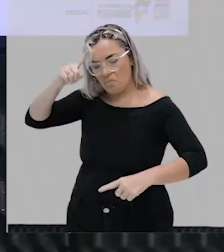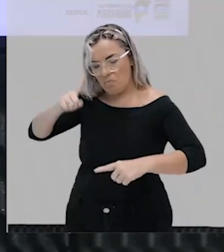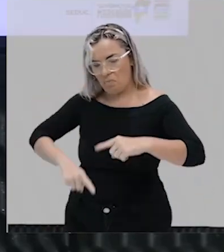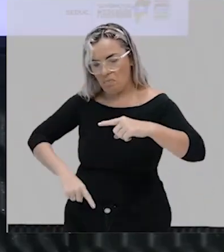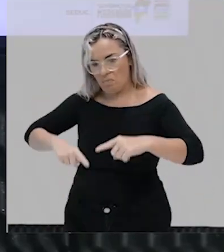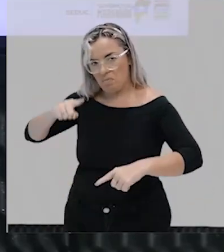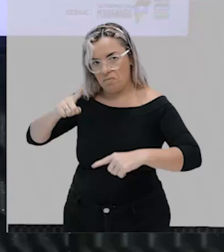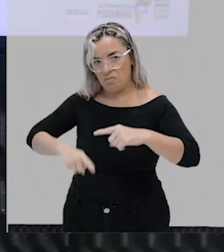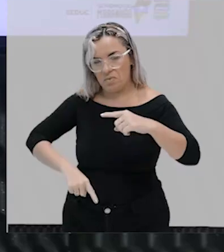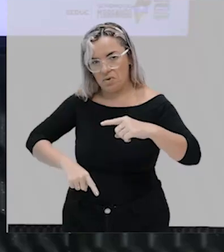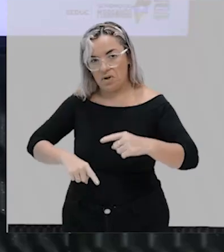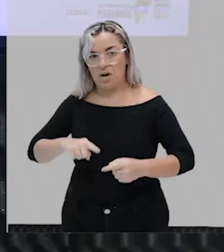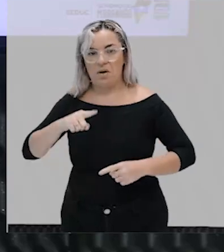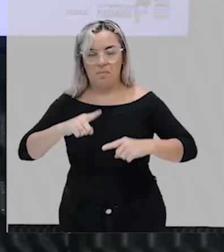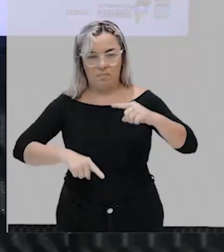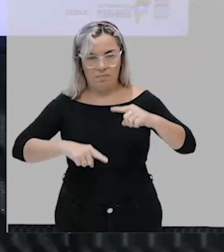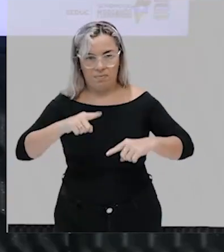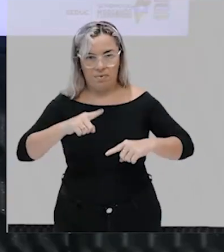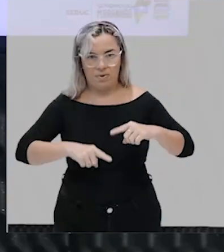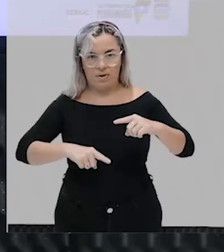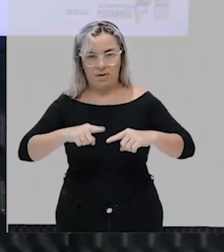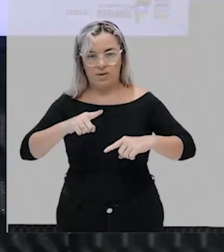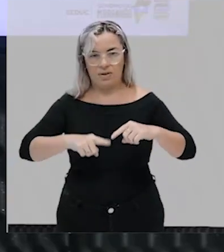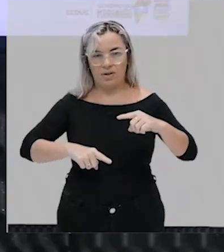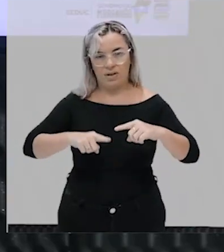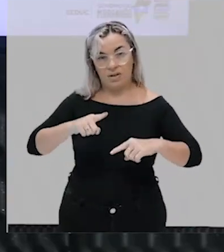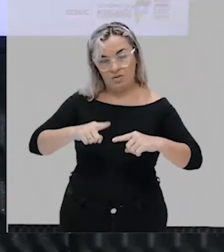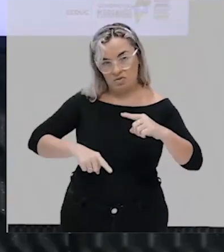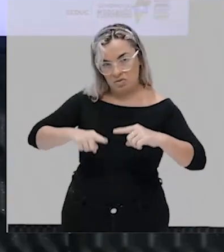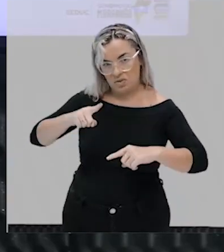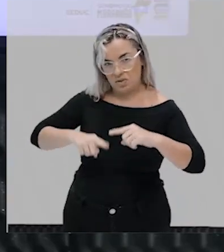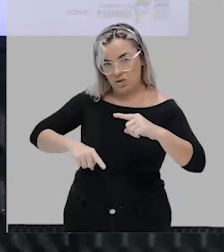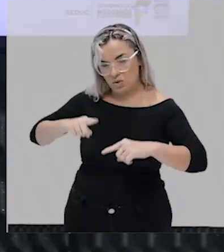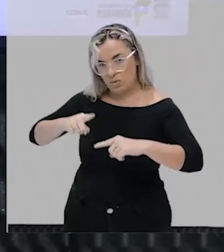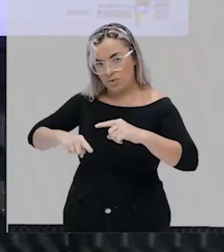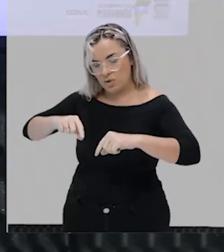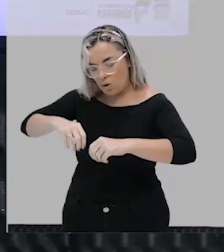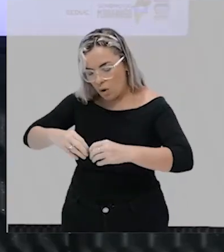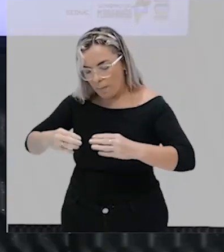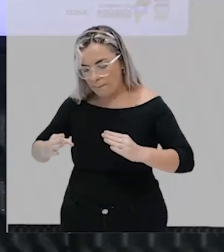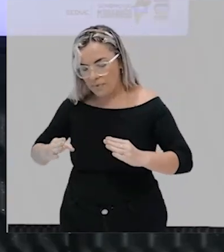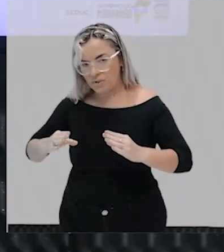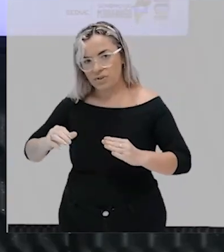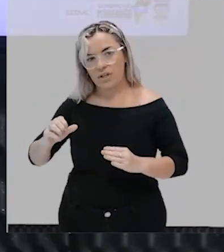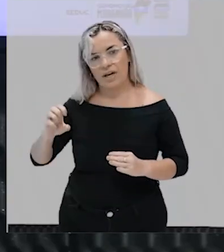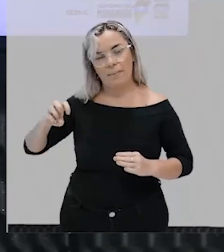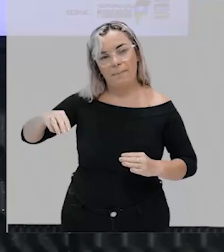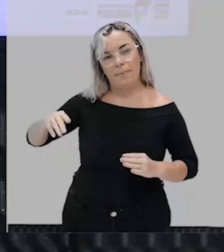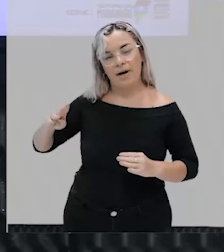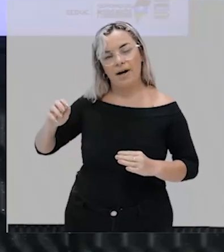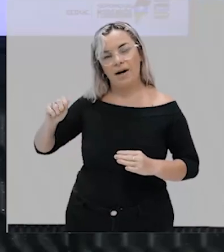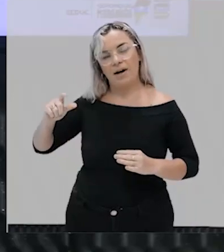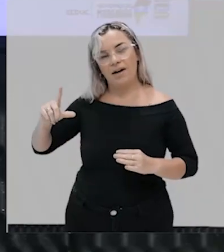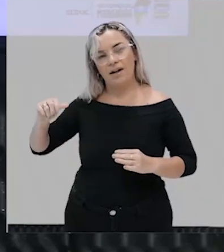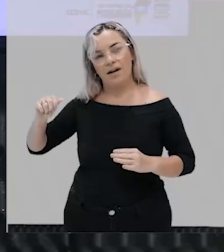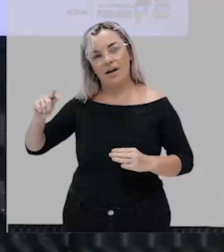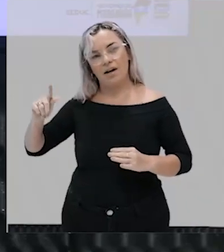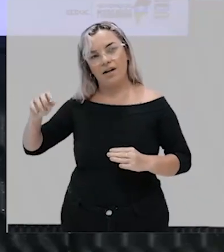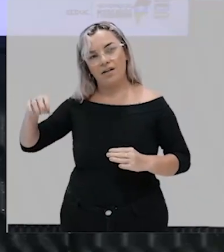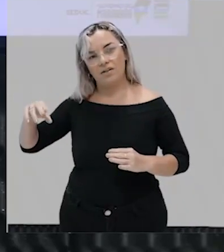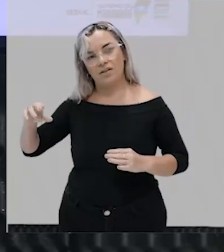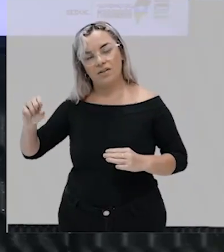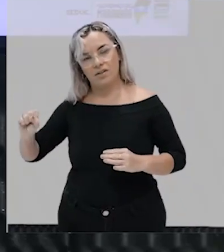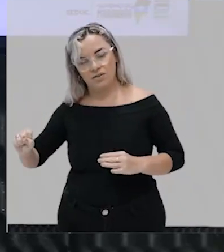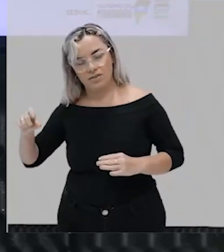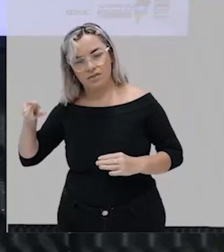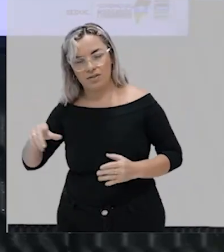os alho, né? Os alho, as embalagens. Aí a gente fica pegando no pé das pessoas,